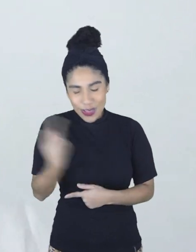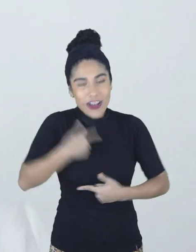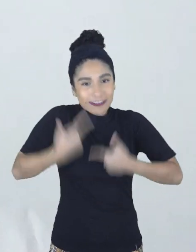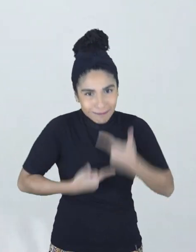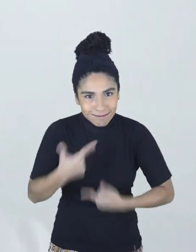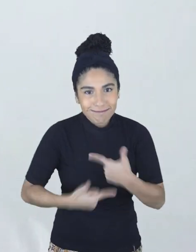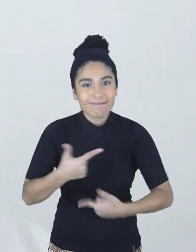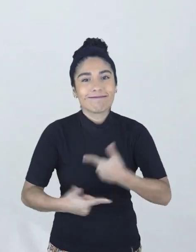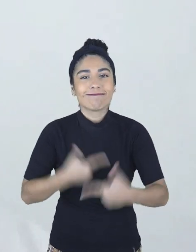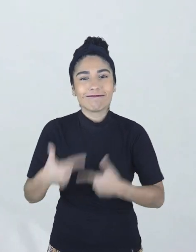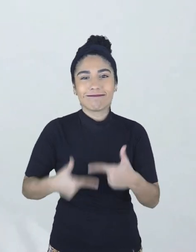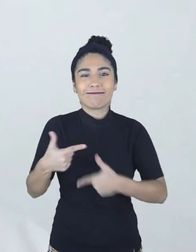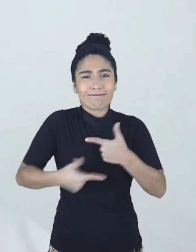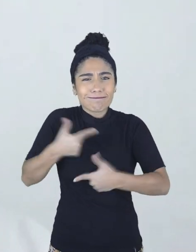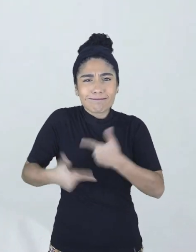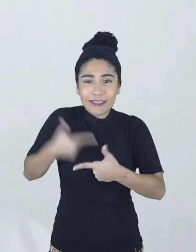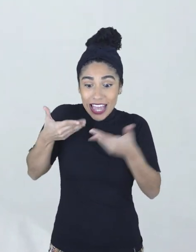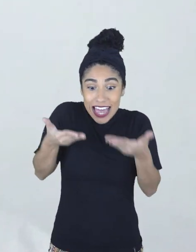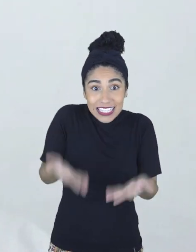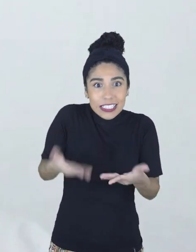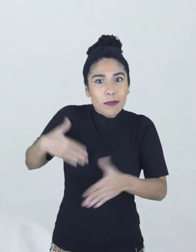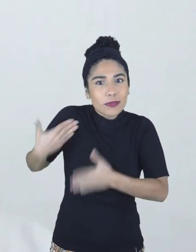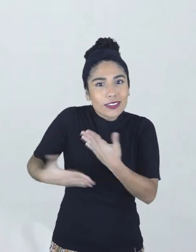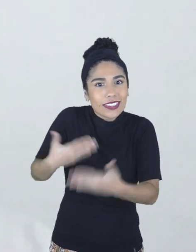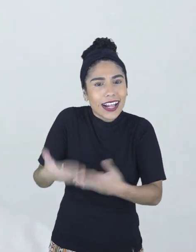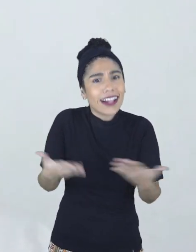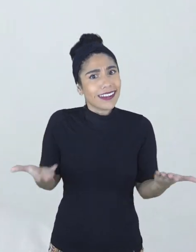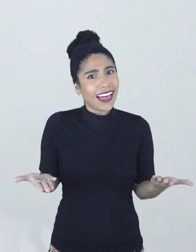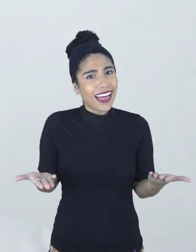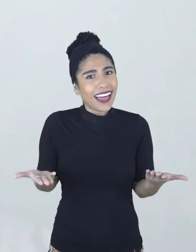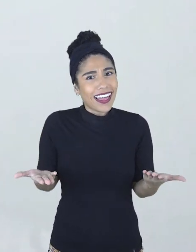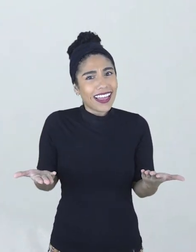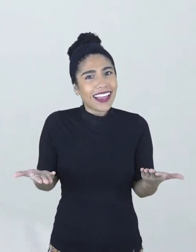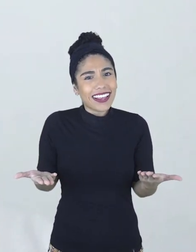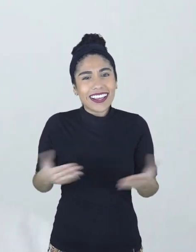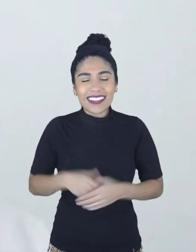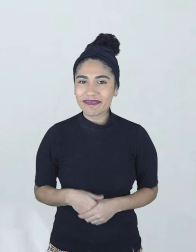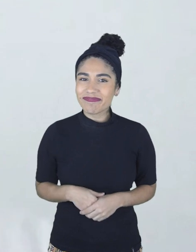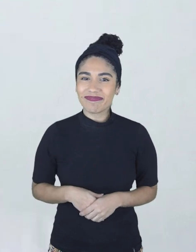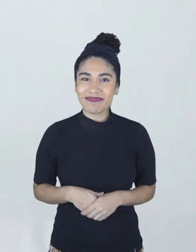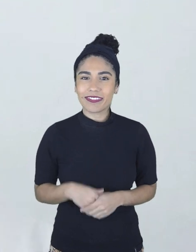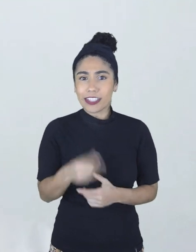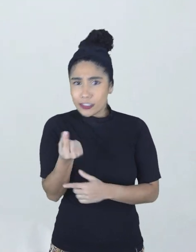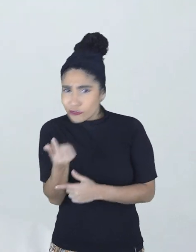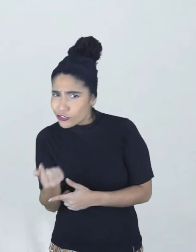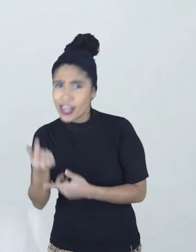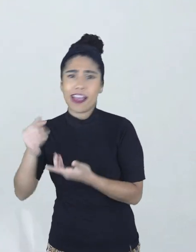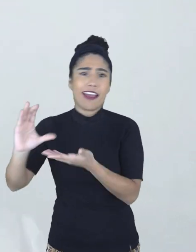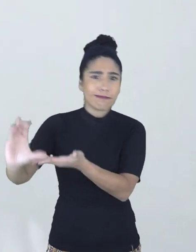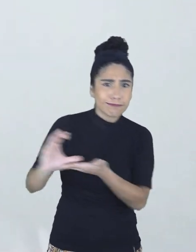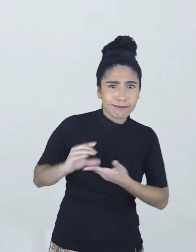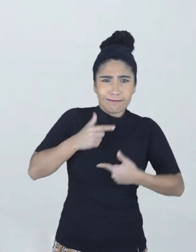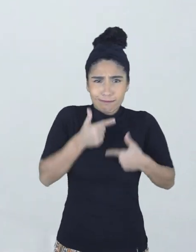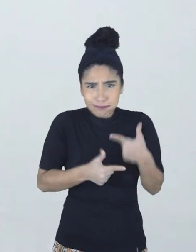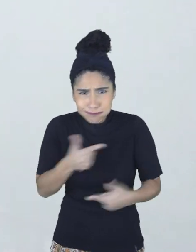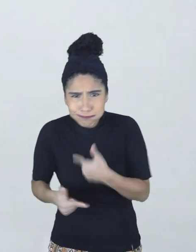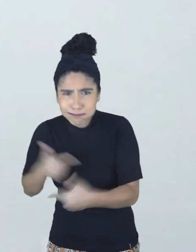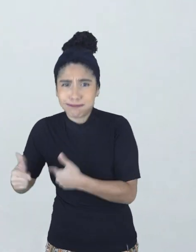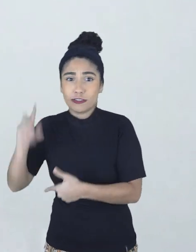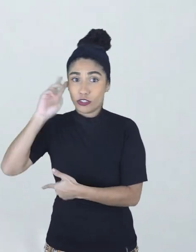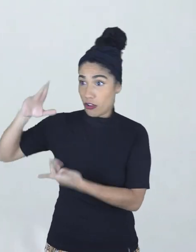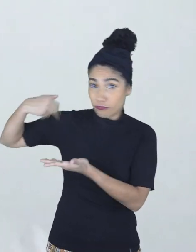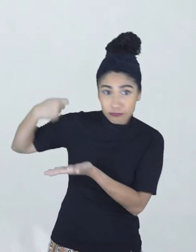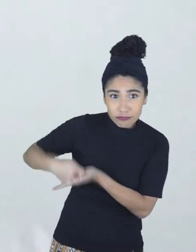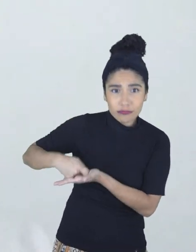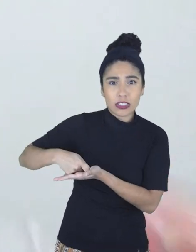vinha classe trabalhadora aqui vinha nesse processo né é capital trabalho eu trabalho é patrão me paga